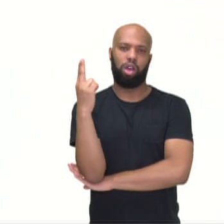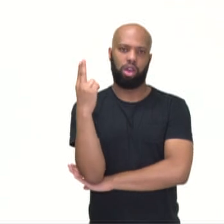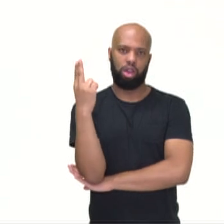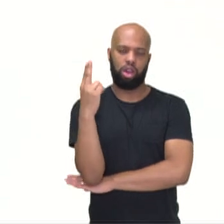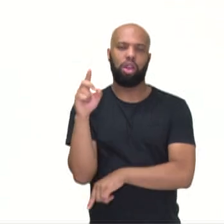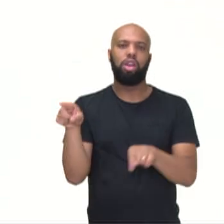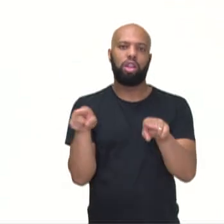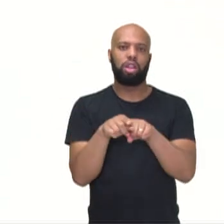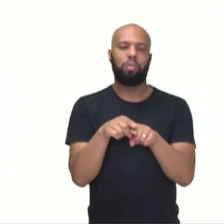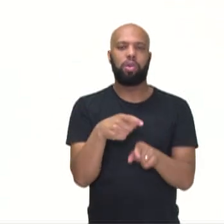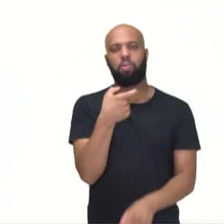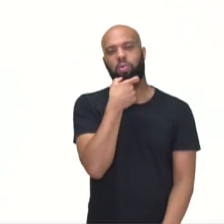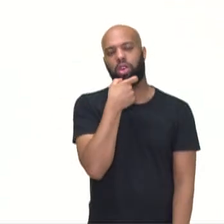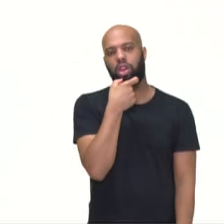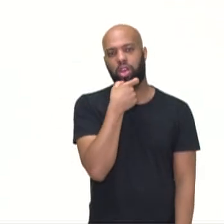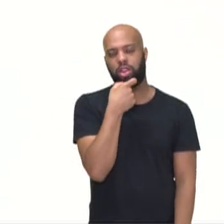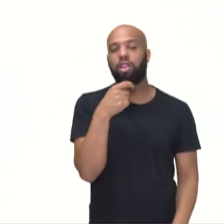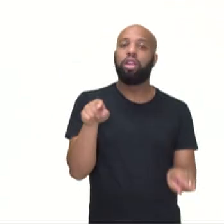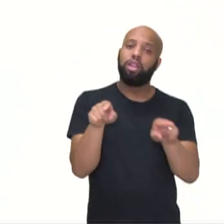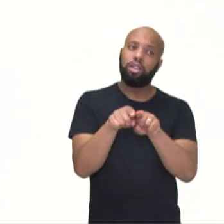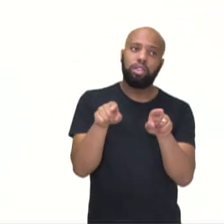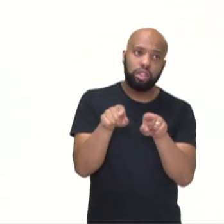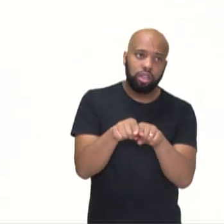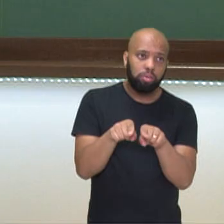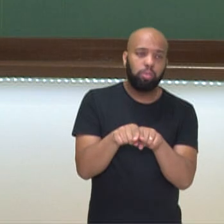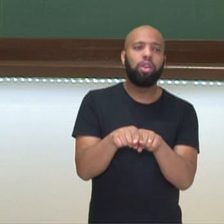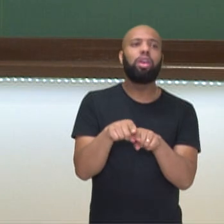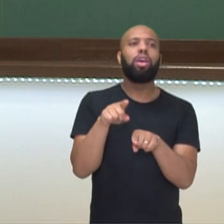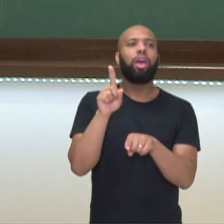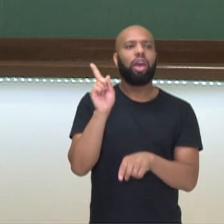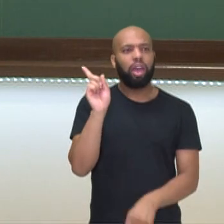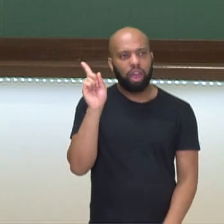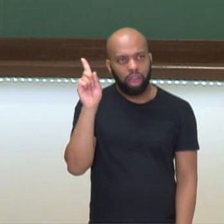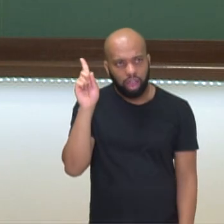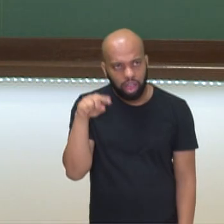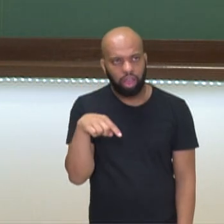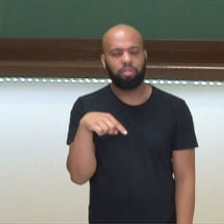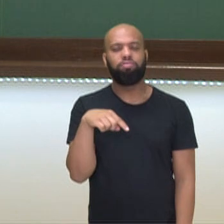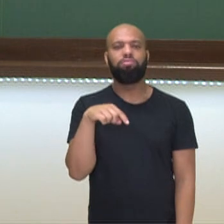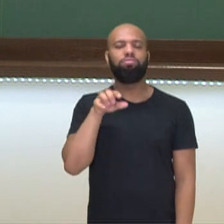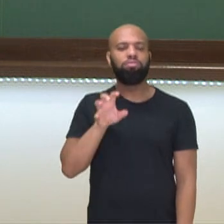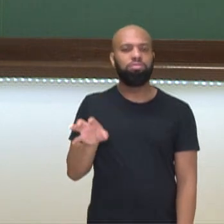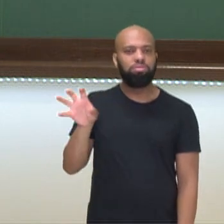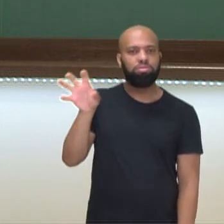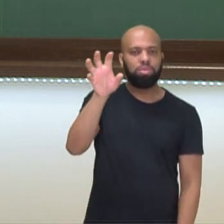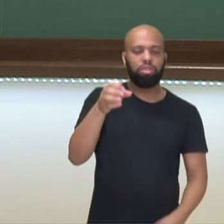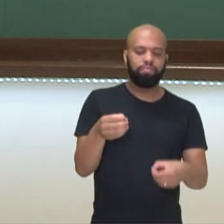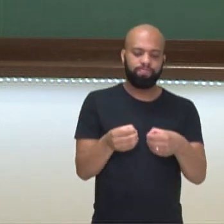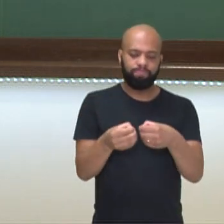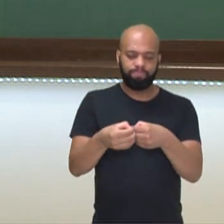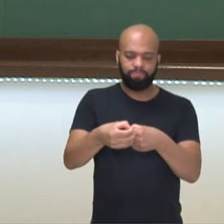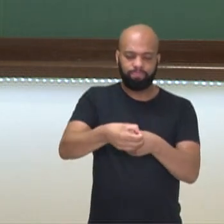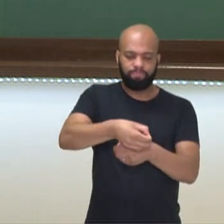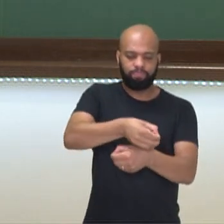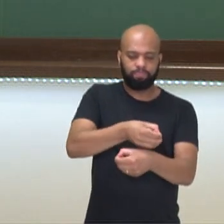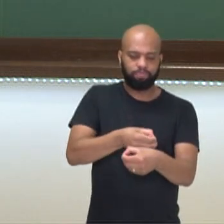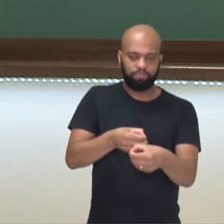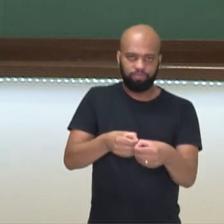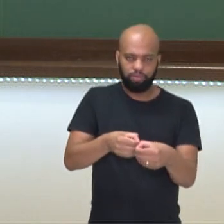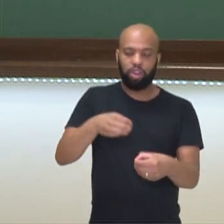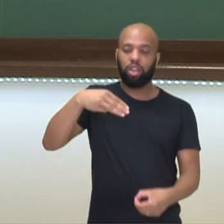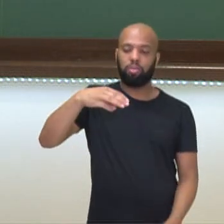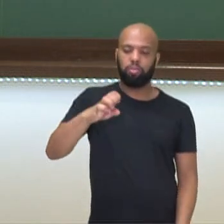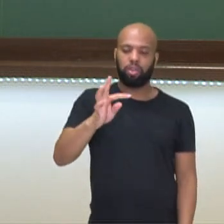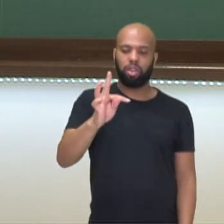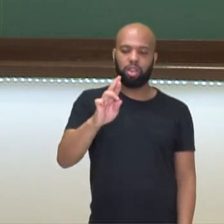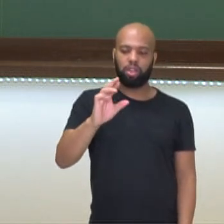e Apucarana também estão num grau de regiões metropolitanas, tendo em vista que as